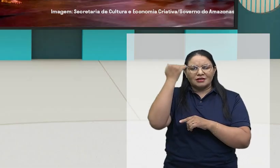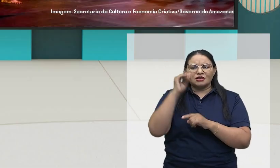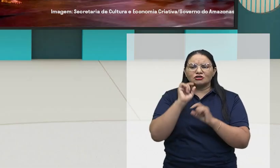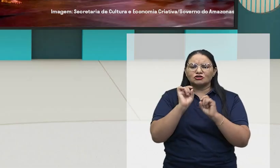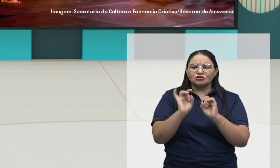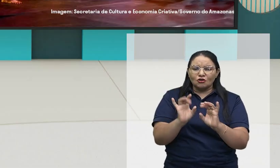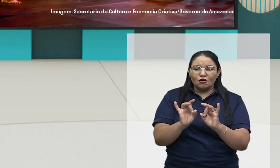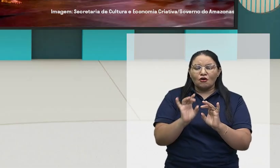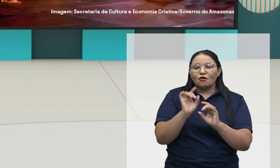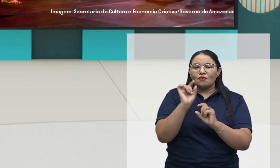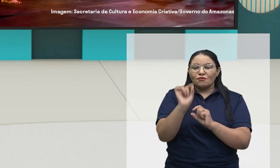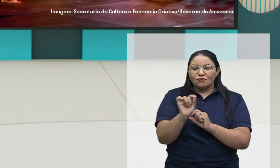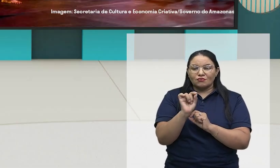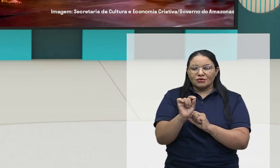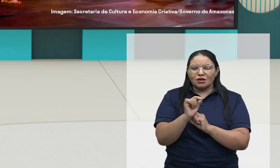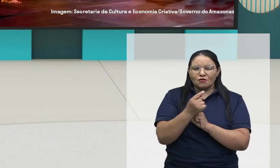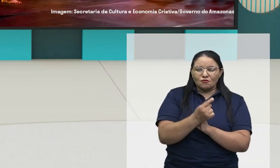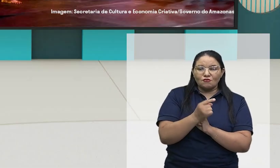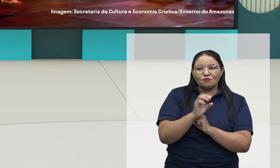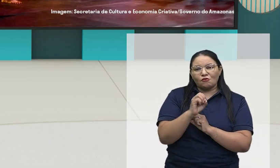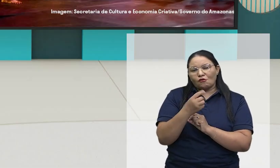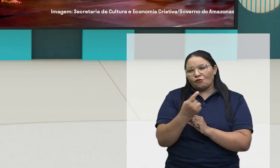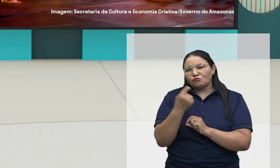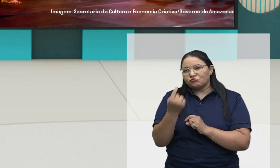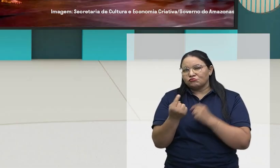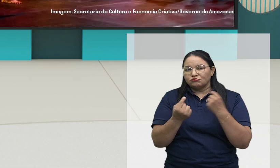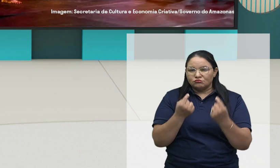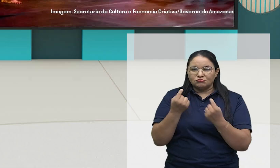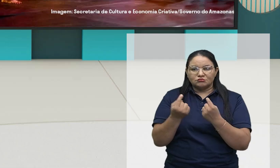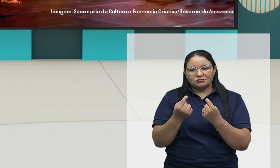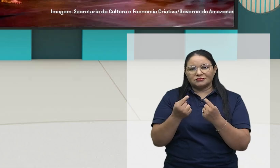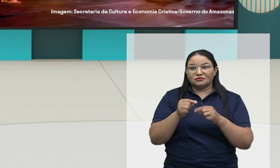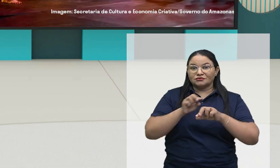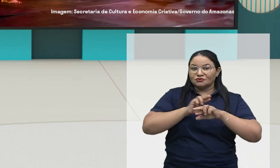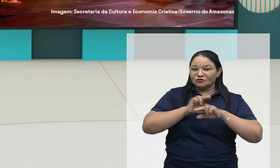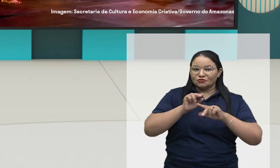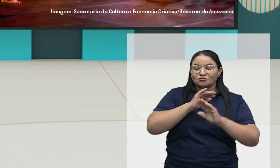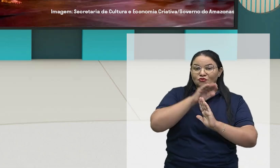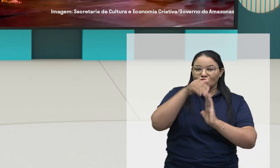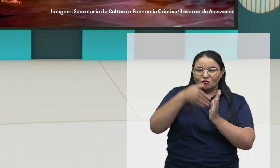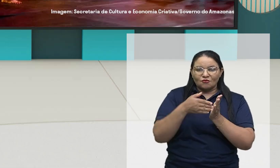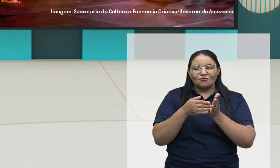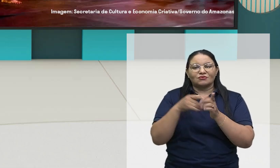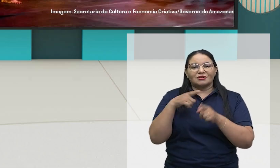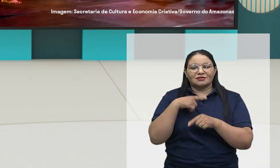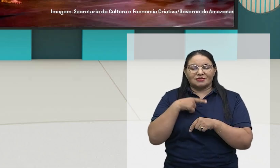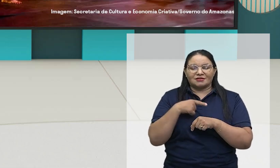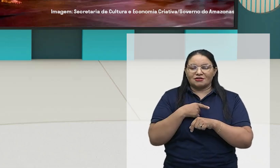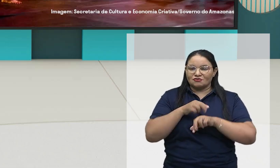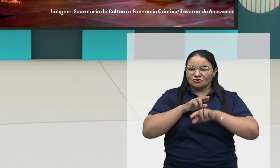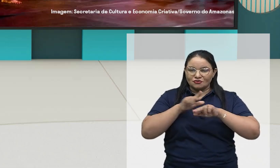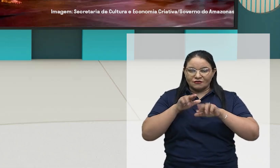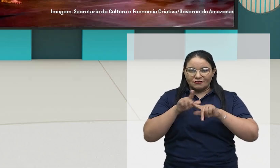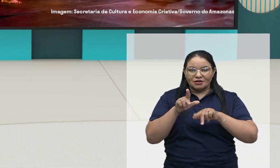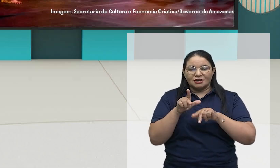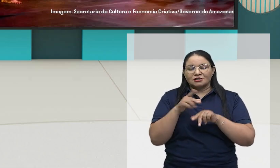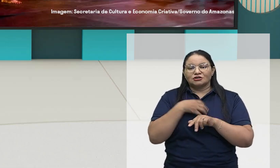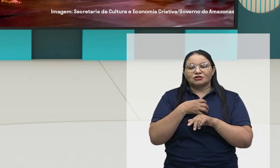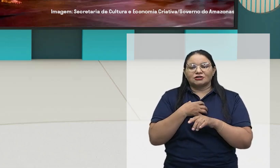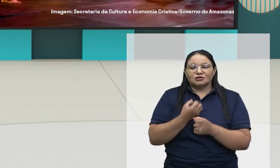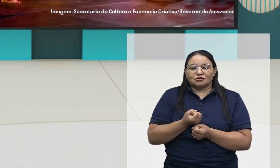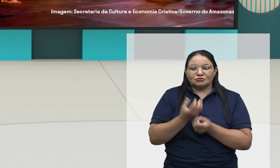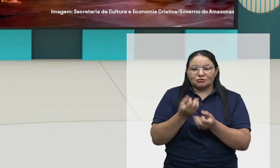uma ou outra, mas todas possuem formas diferentes de se expressar. E quando a gente fala no nosso contexto